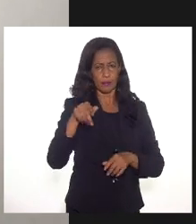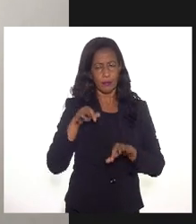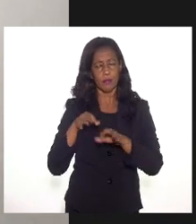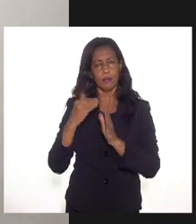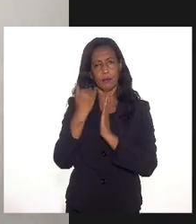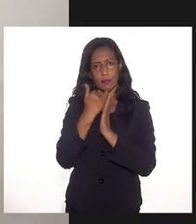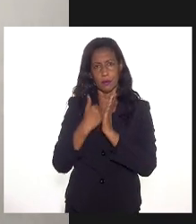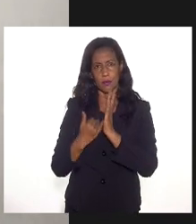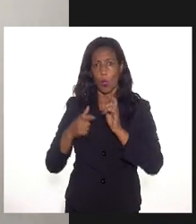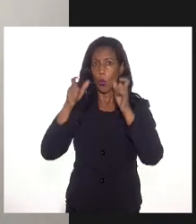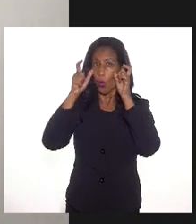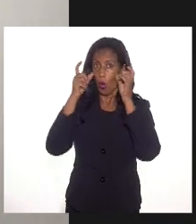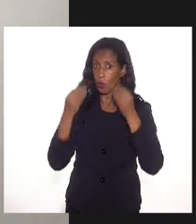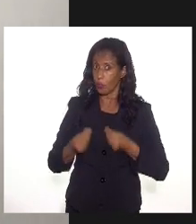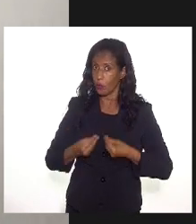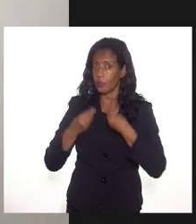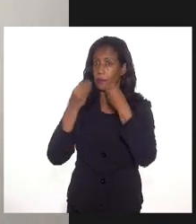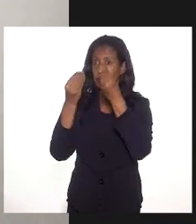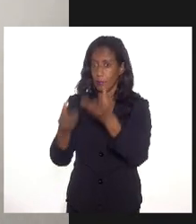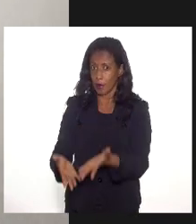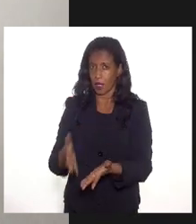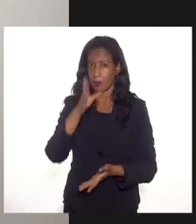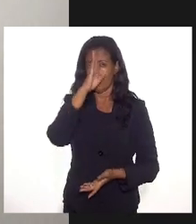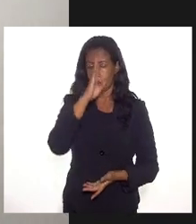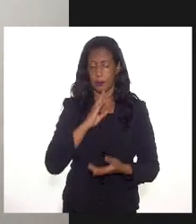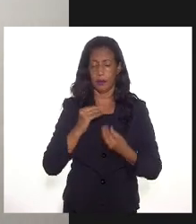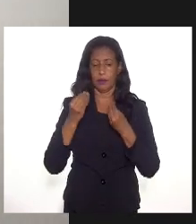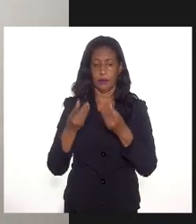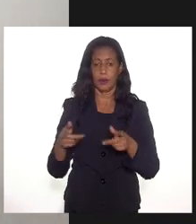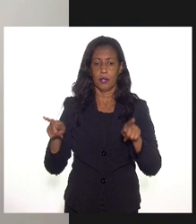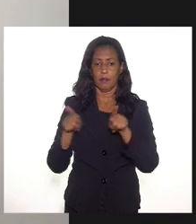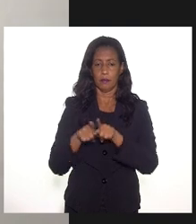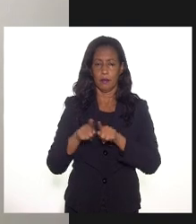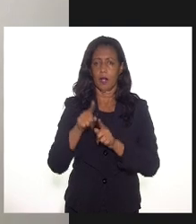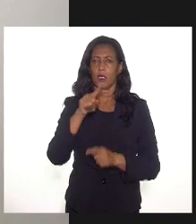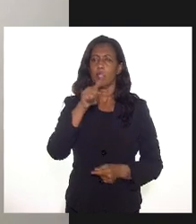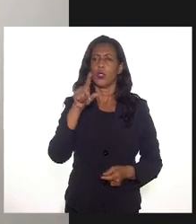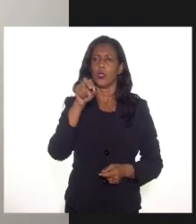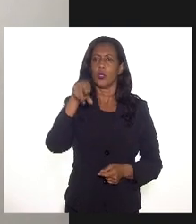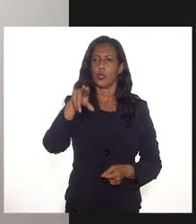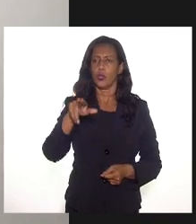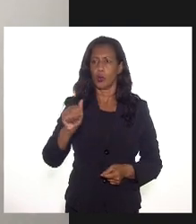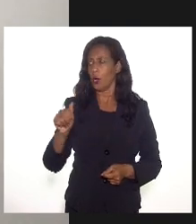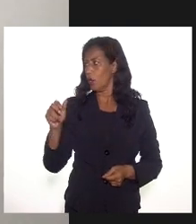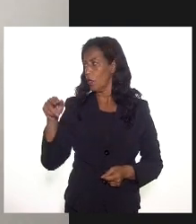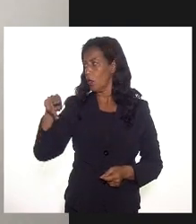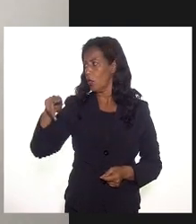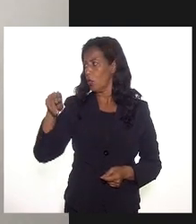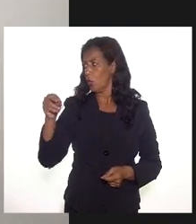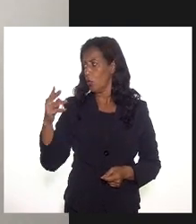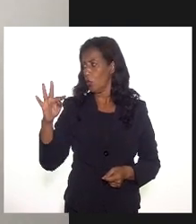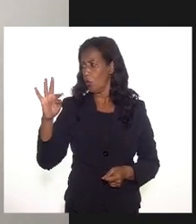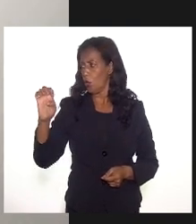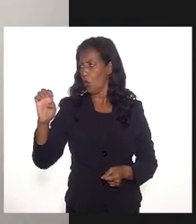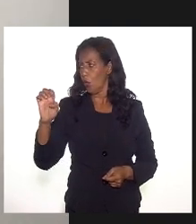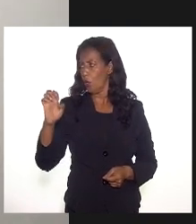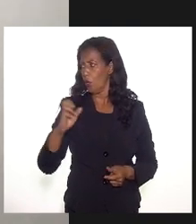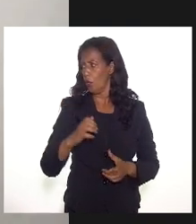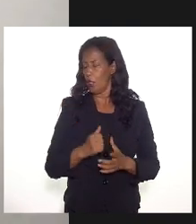programa. Os óculos foram entregues, a população foi atendida, inclusive a Zona Norte, a Zona Oeste. A gente teve um